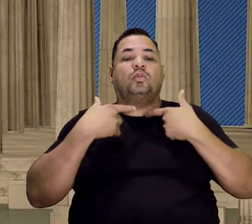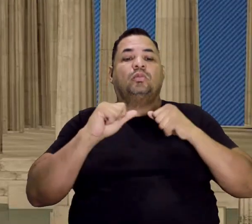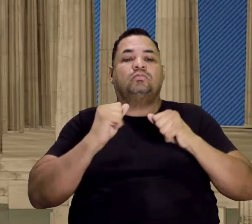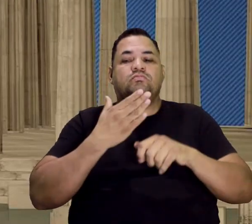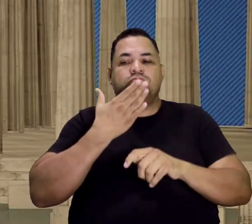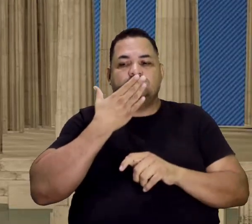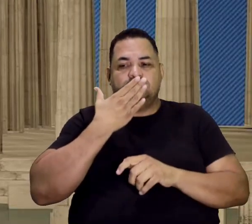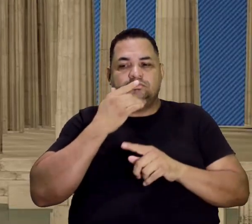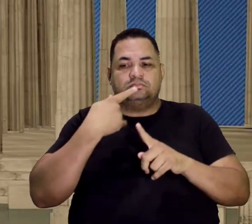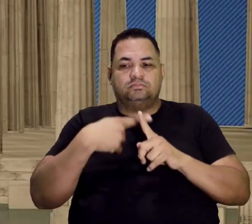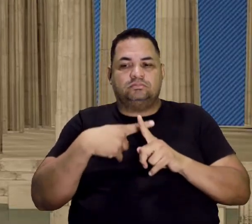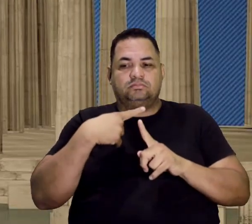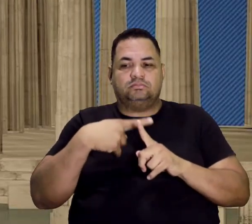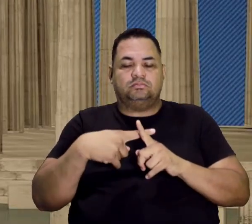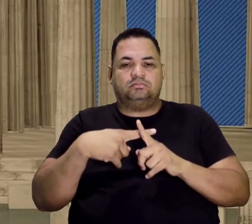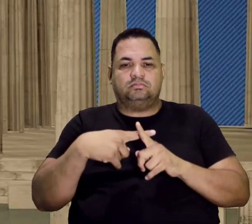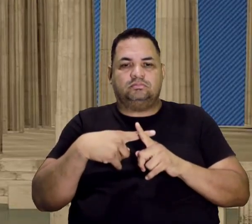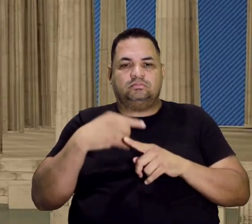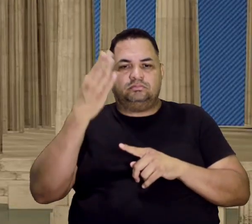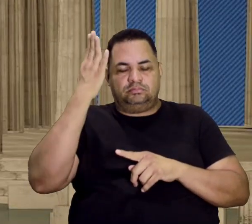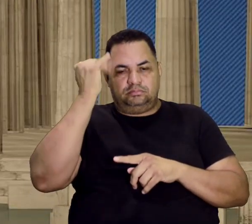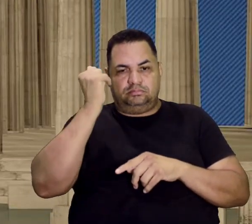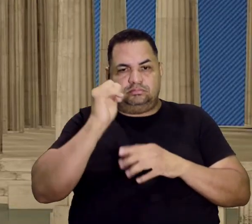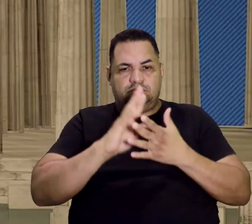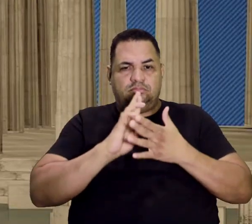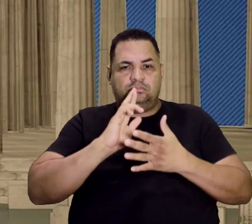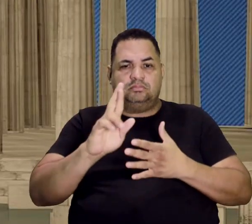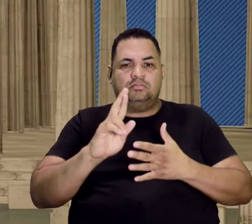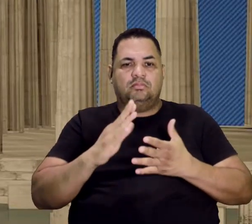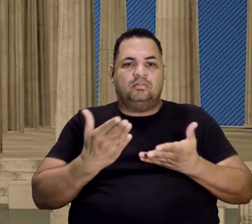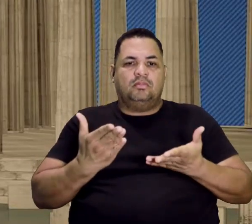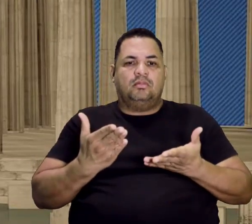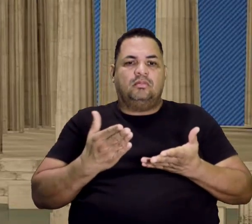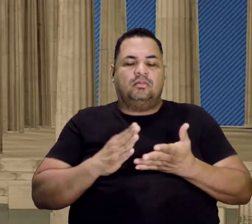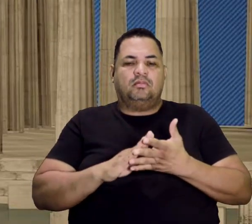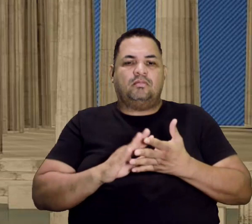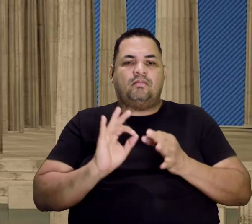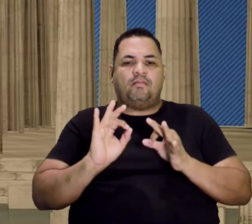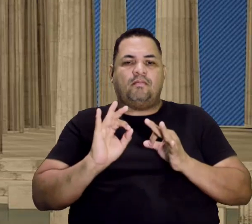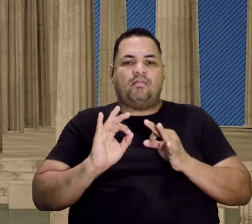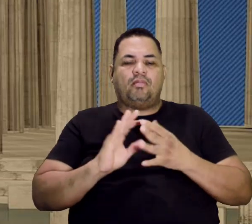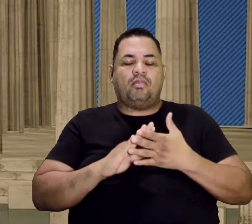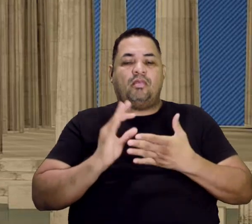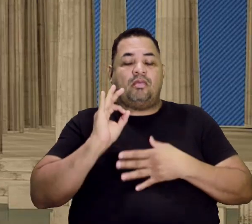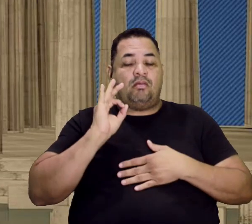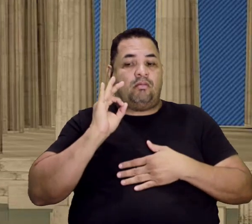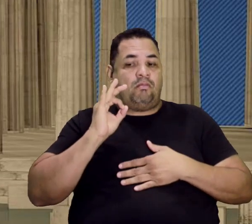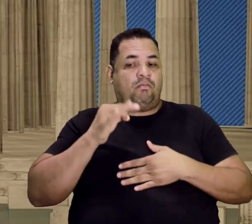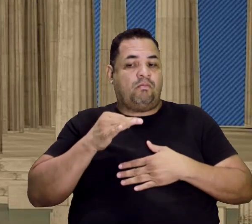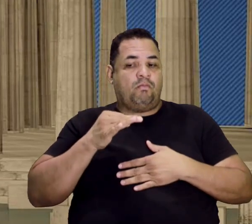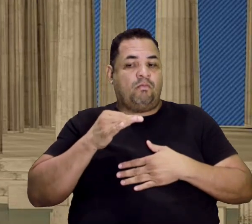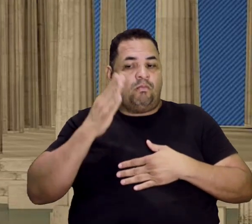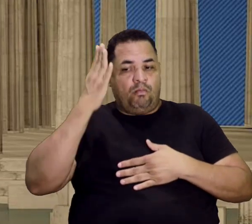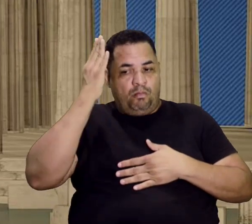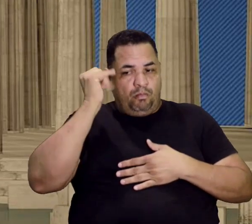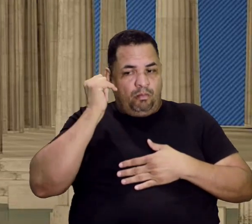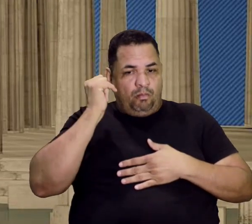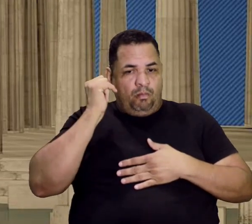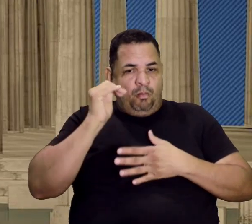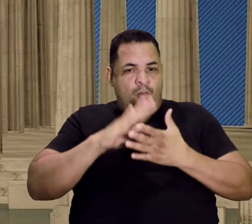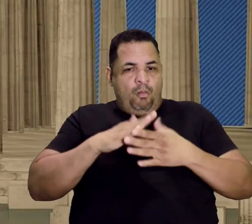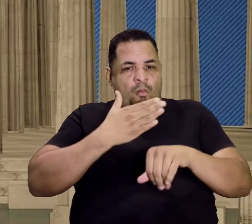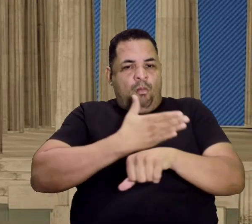quê? Sabe responder, né? Você... Ali, com certeza, vocês já